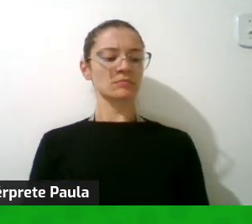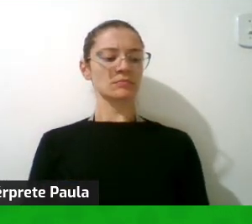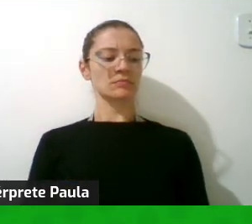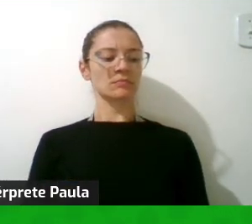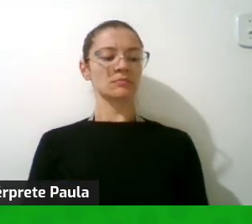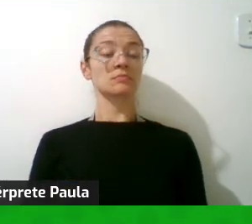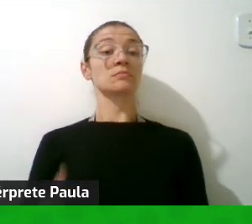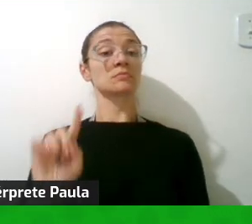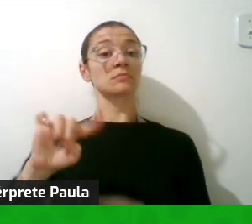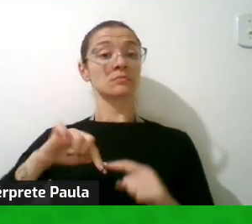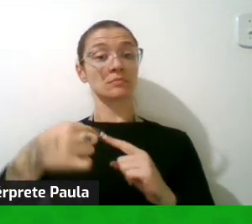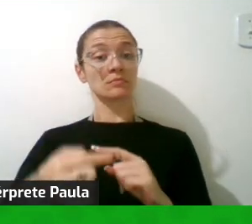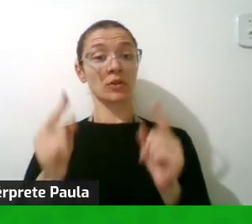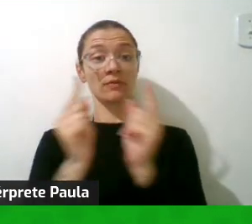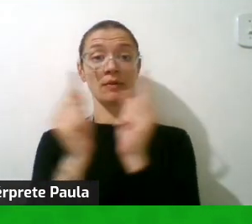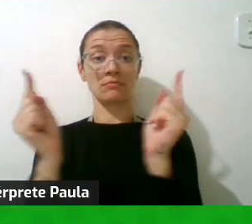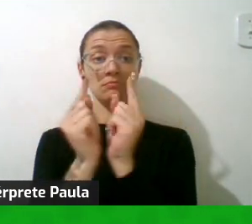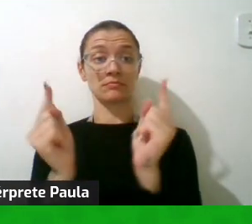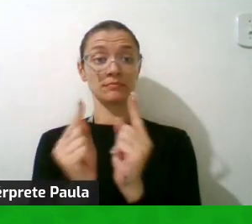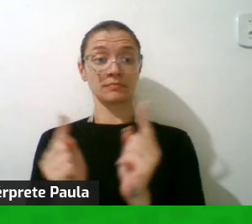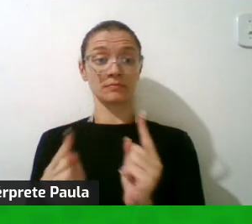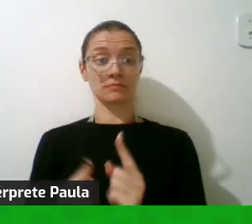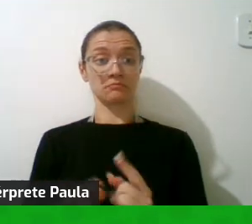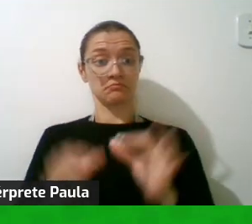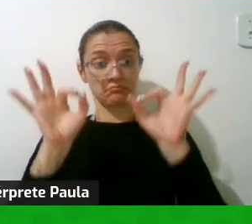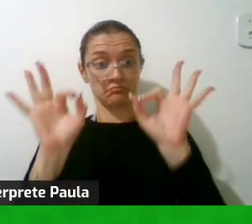e ele vai aumentar e vai ficar de acordo com o que eu preciso.